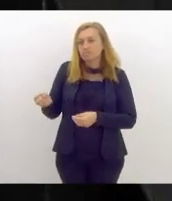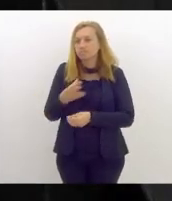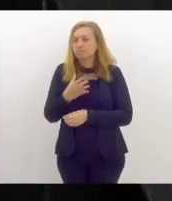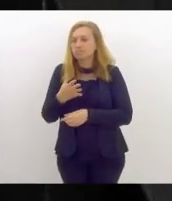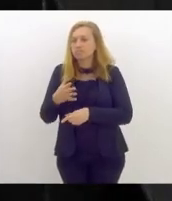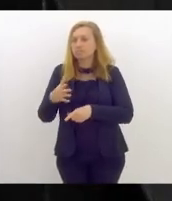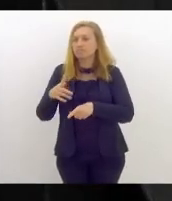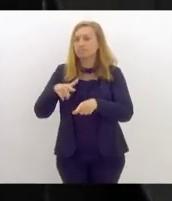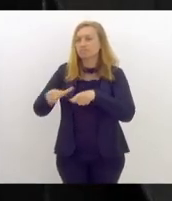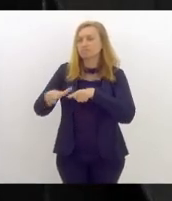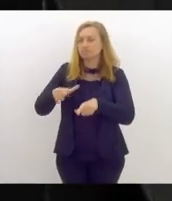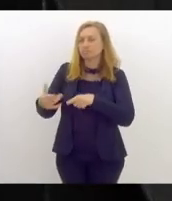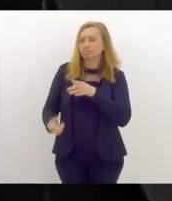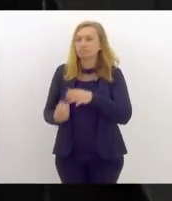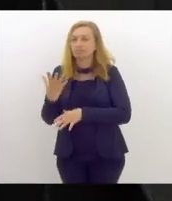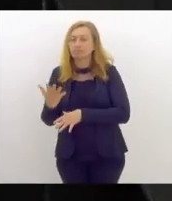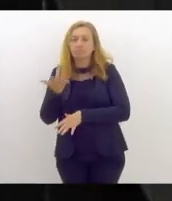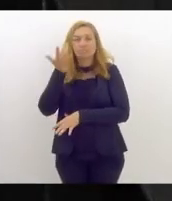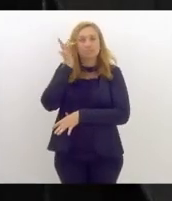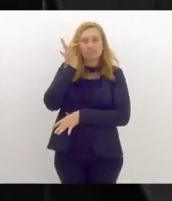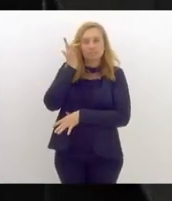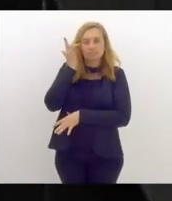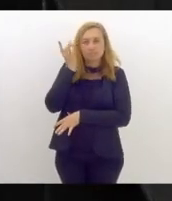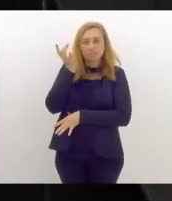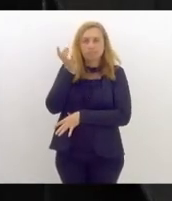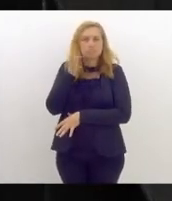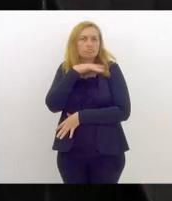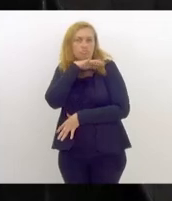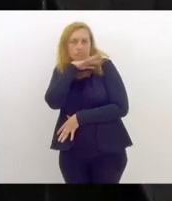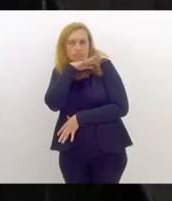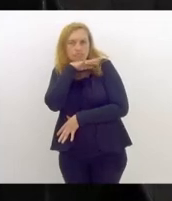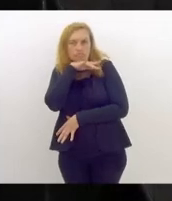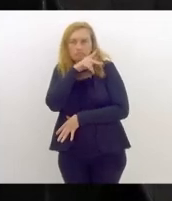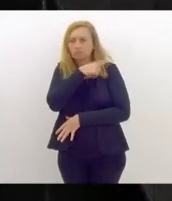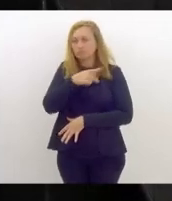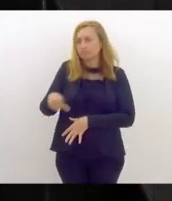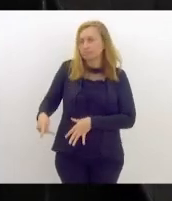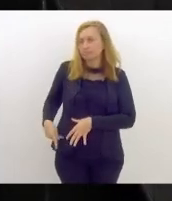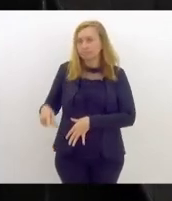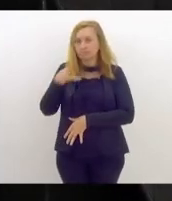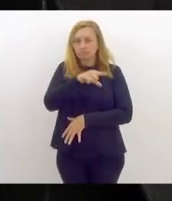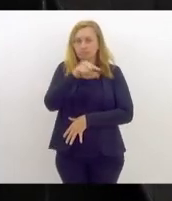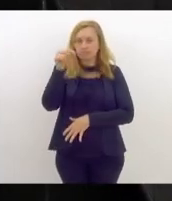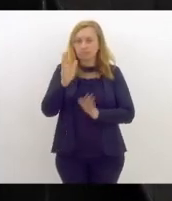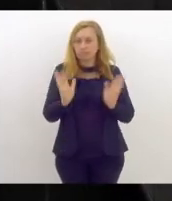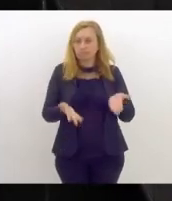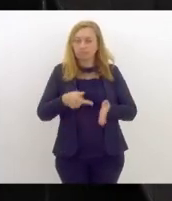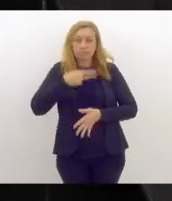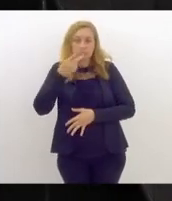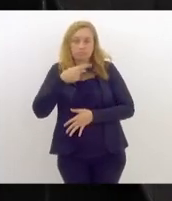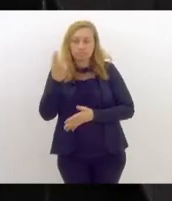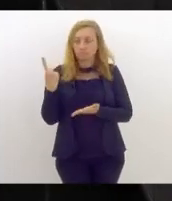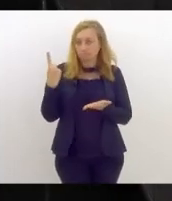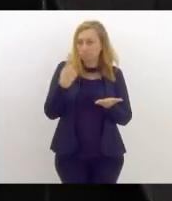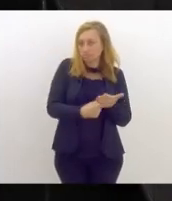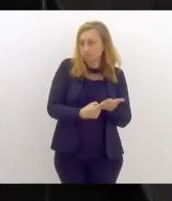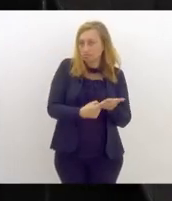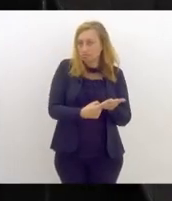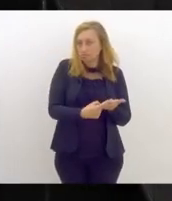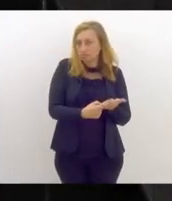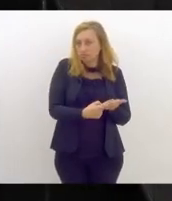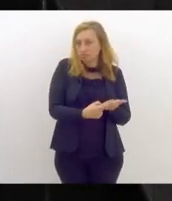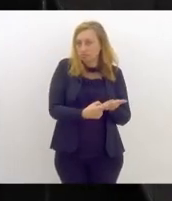financeira acharam um horror que o presidente eleito tenha falado do seu compromisso